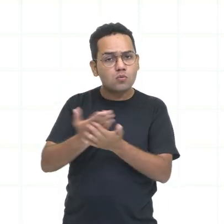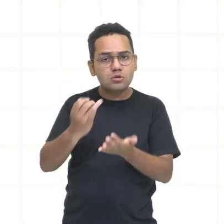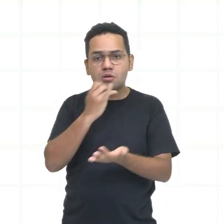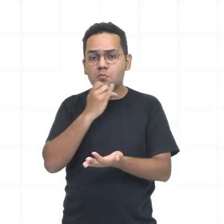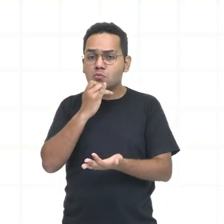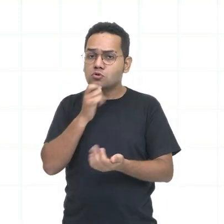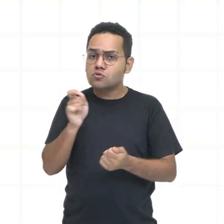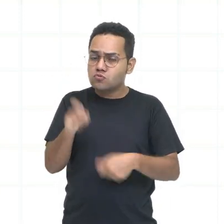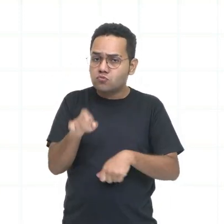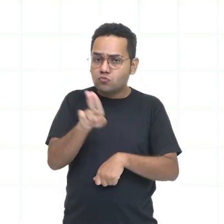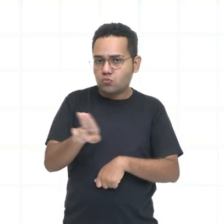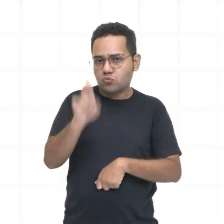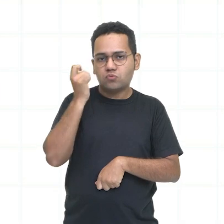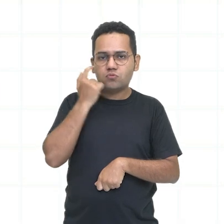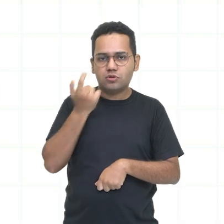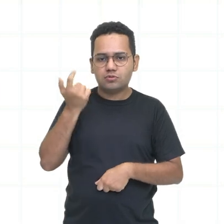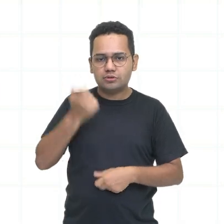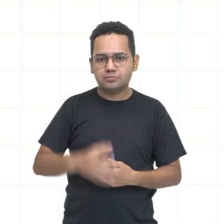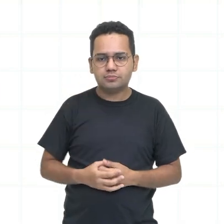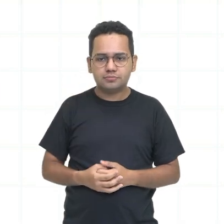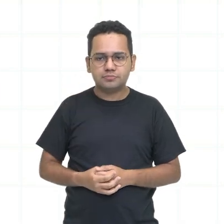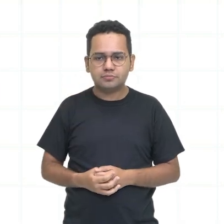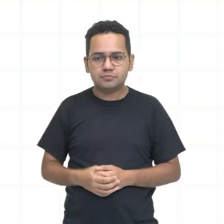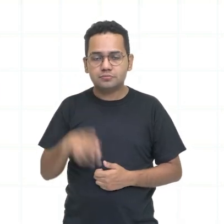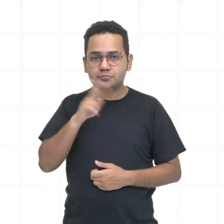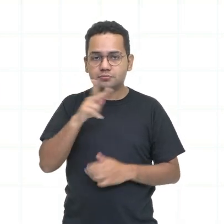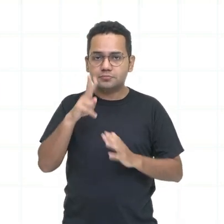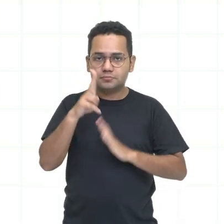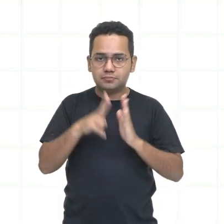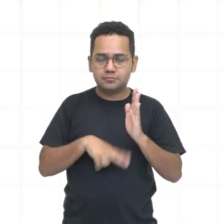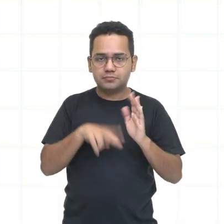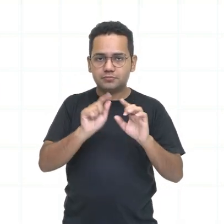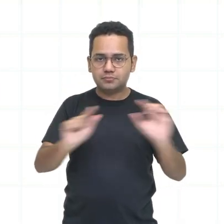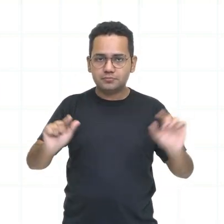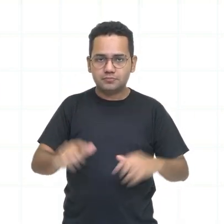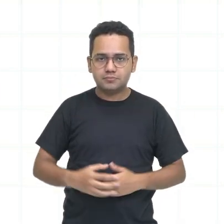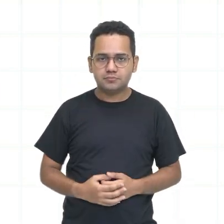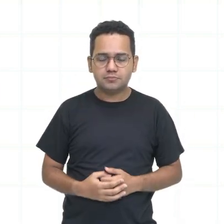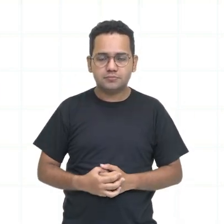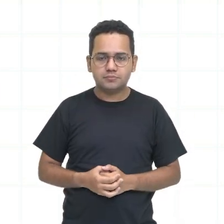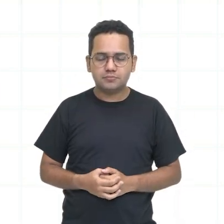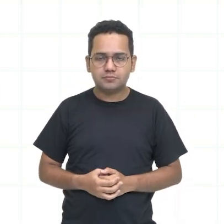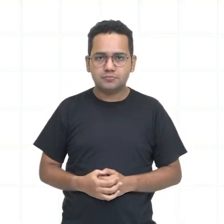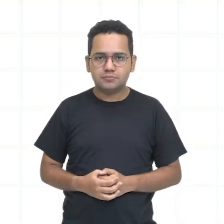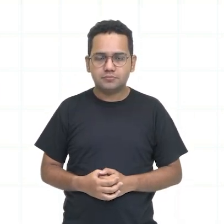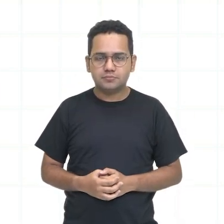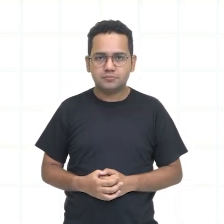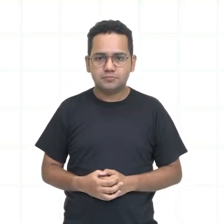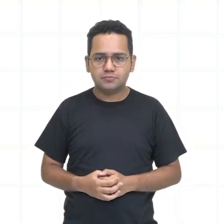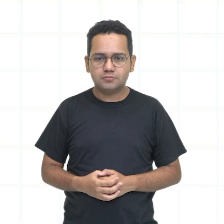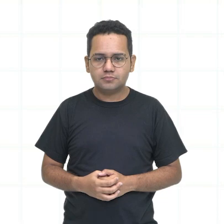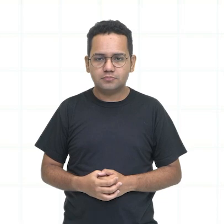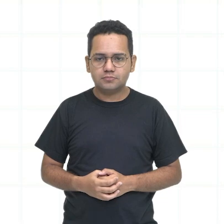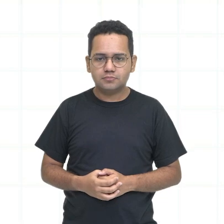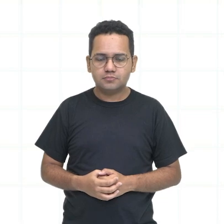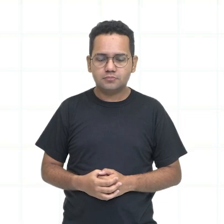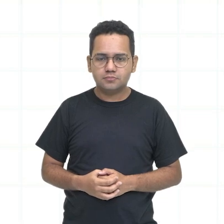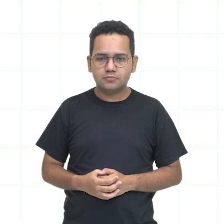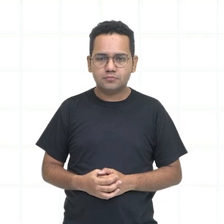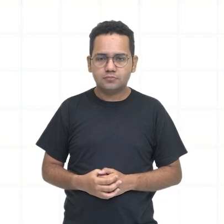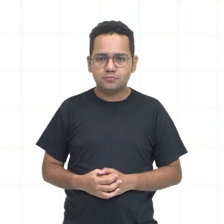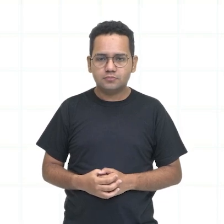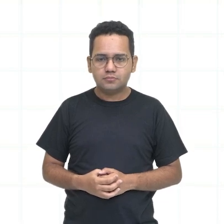It plays a crucial role in shaping individual sense of self. Então, it plays, né, funciona,